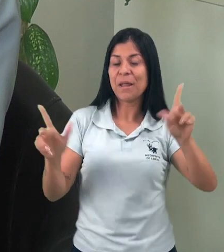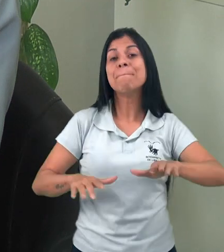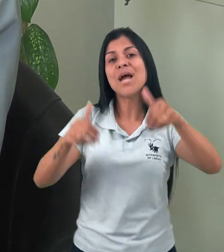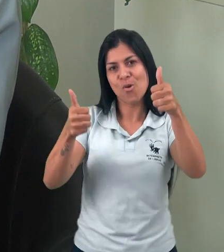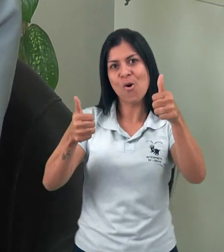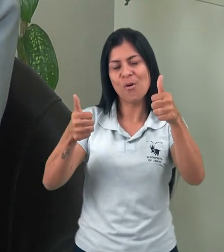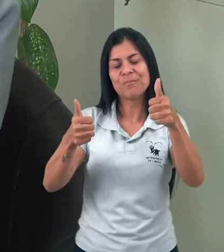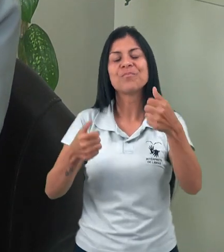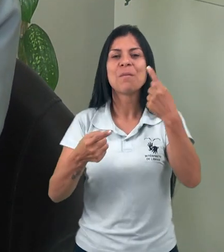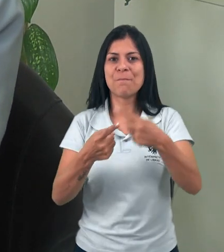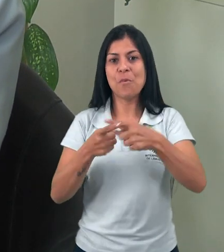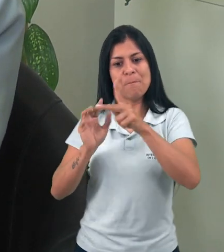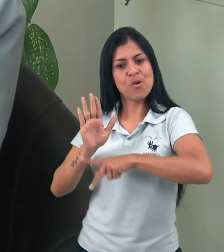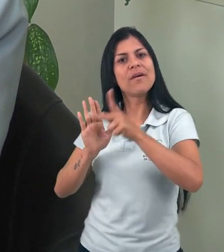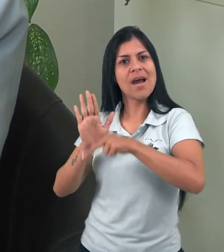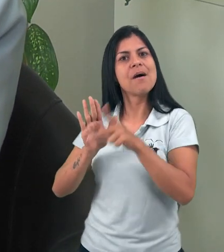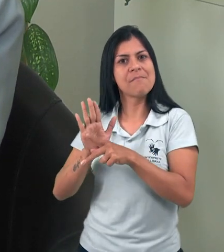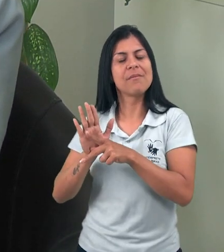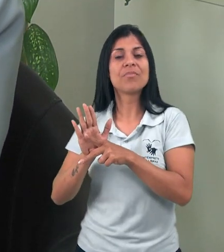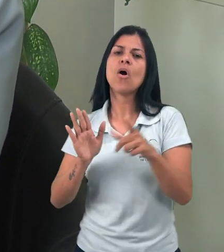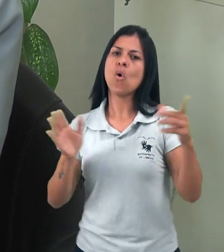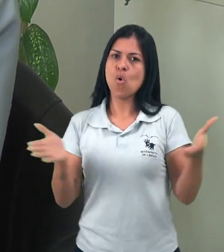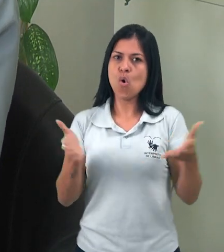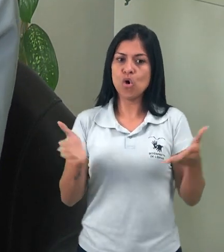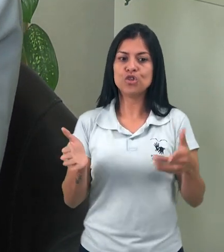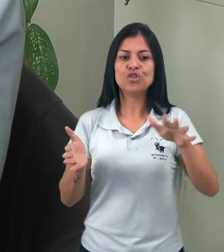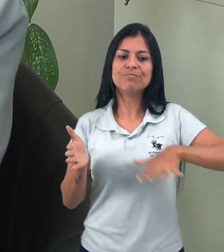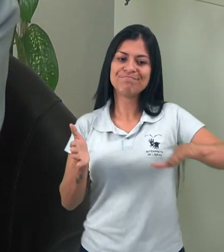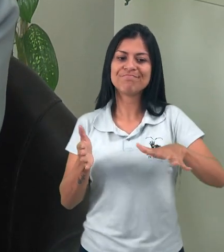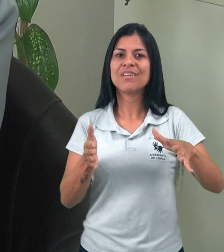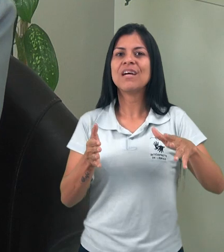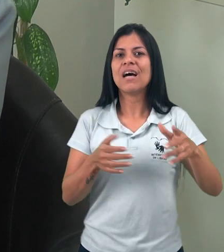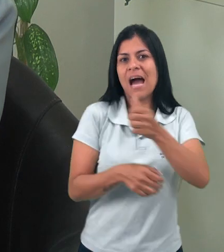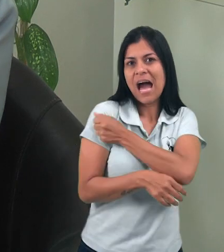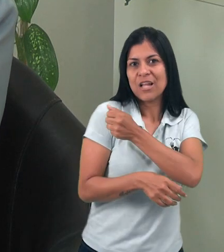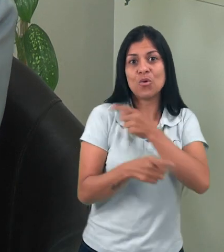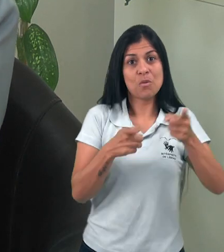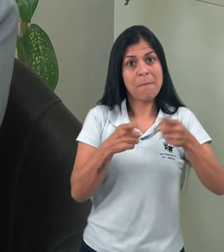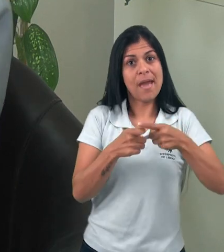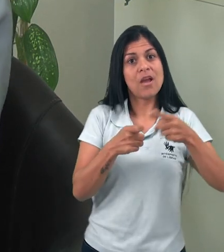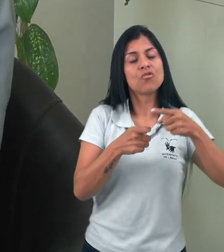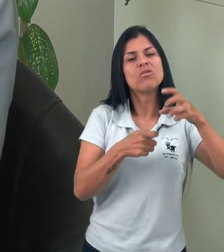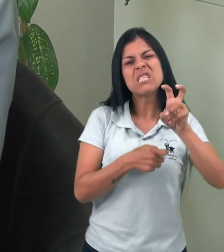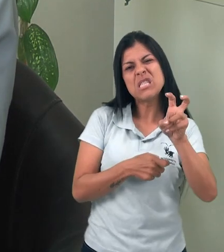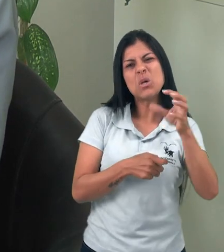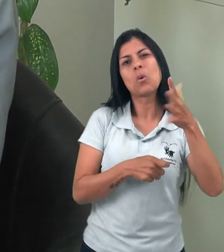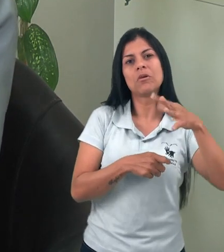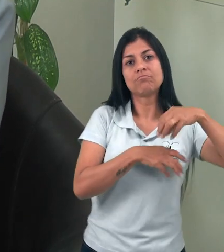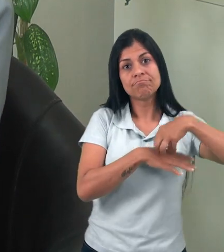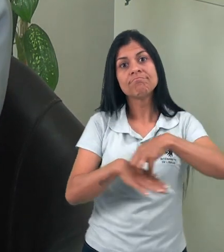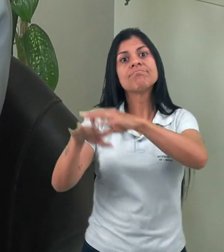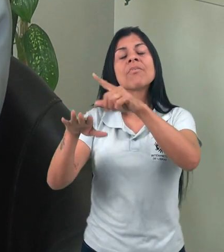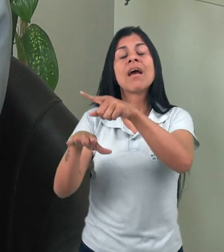hoje houve uma melhora no programa. Então, hoje os meninos viajam de ônibus. O que eram 5